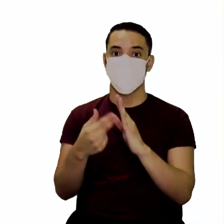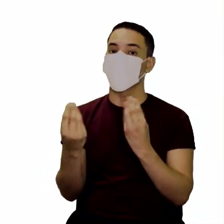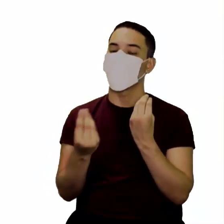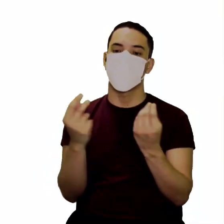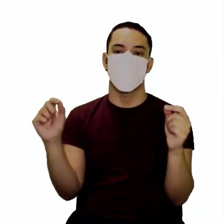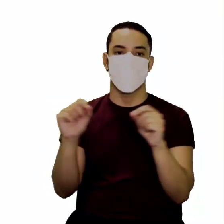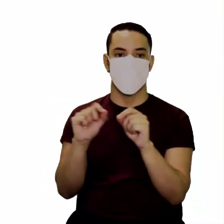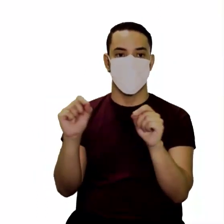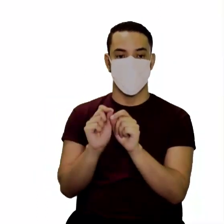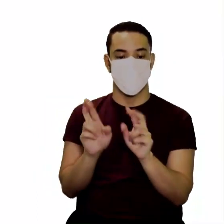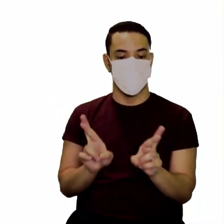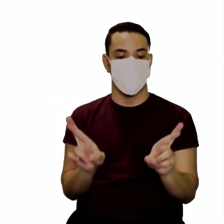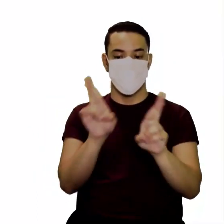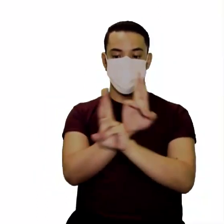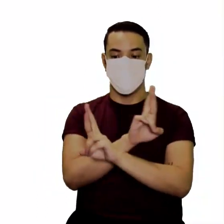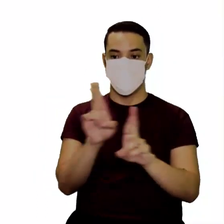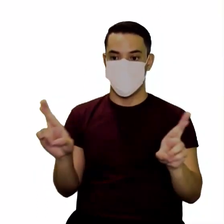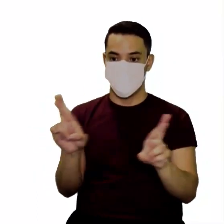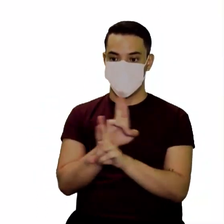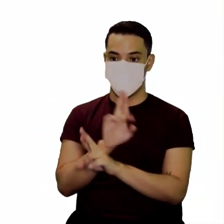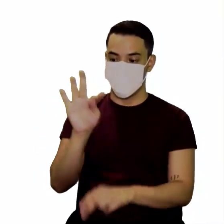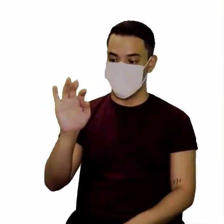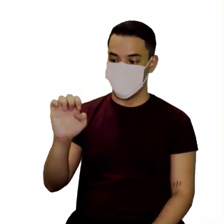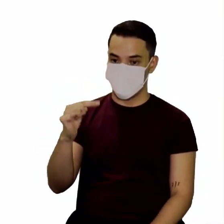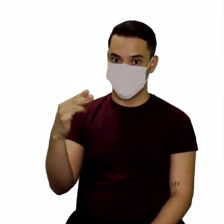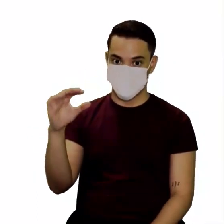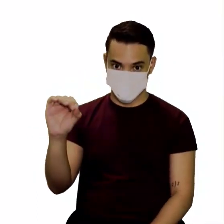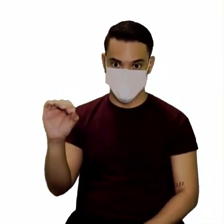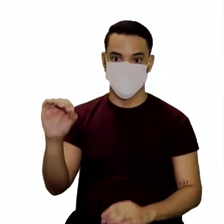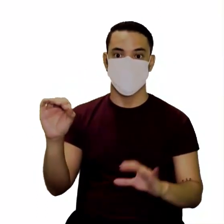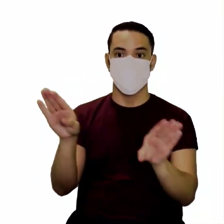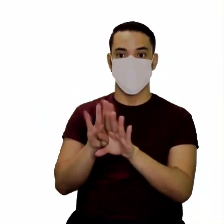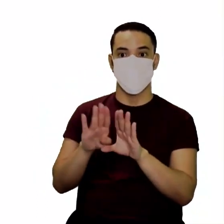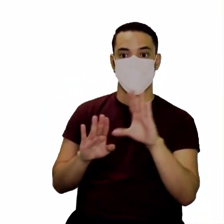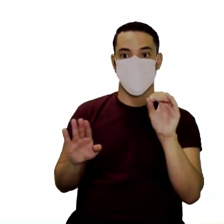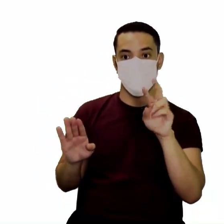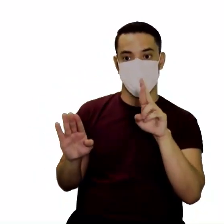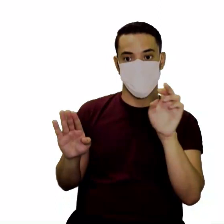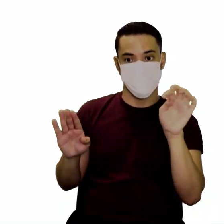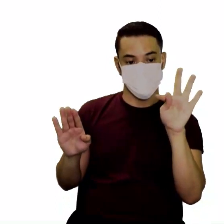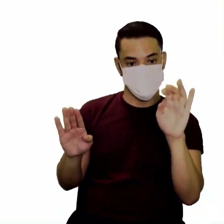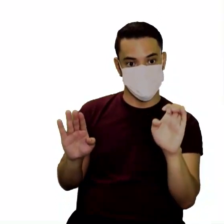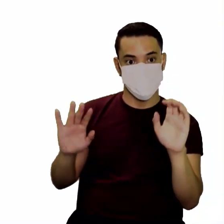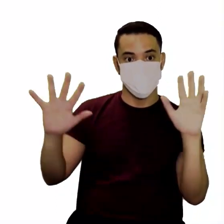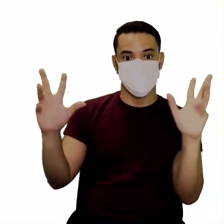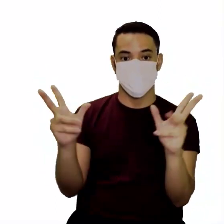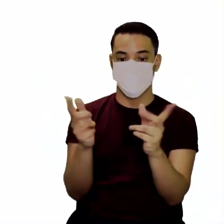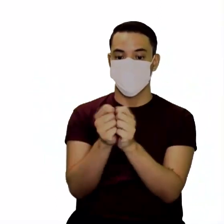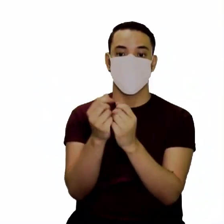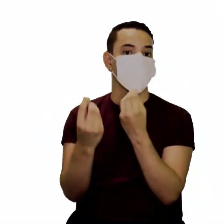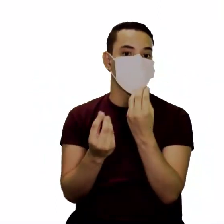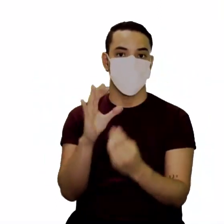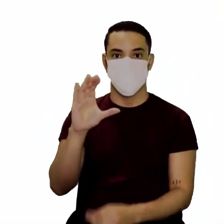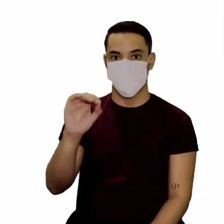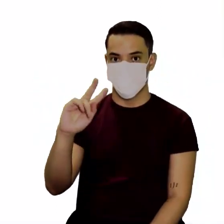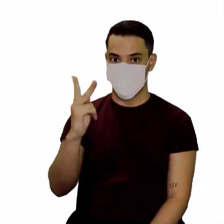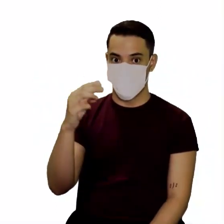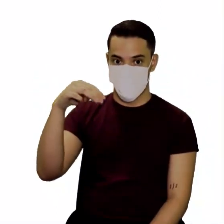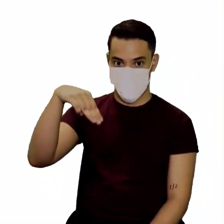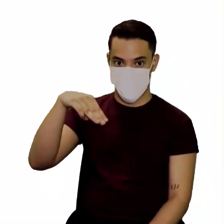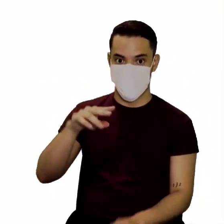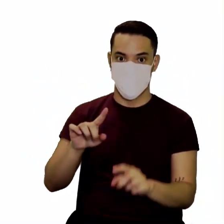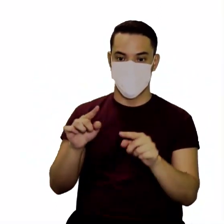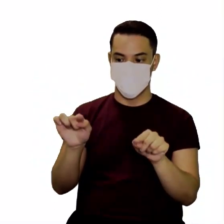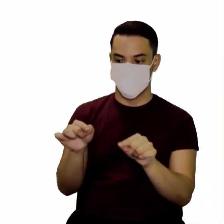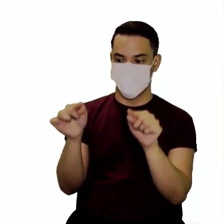serve como relação de tensão para corrente. E é medida em ohms, né? Essa